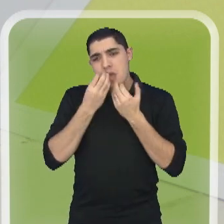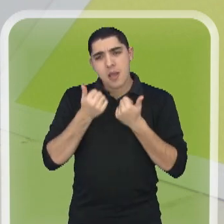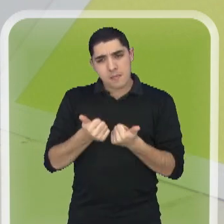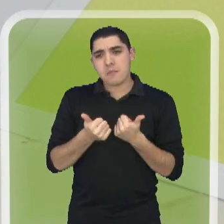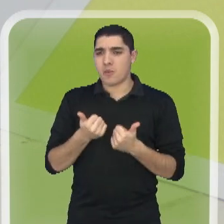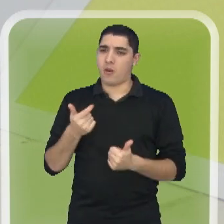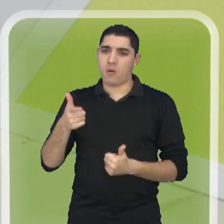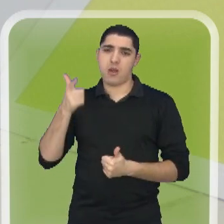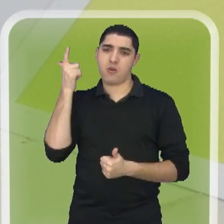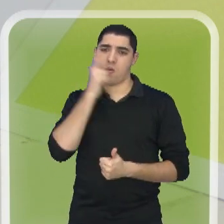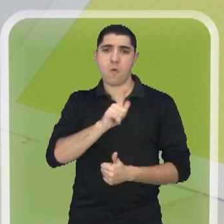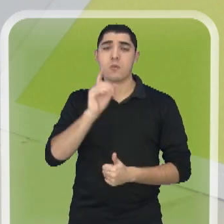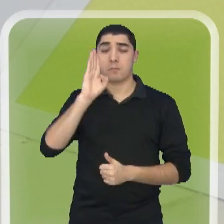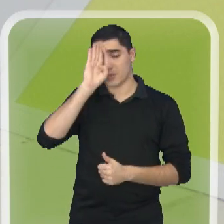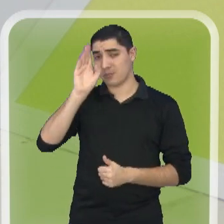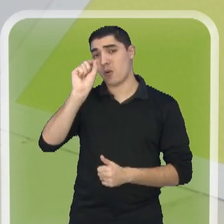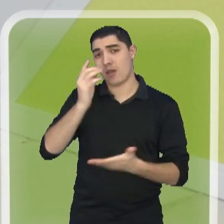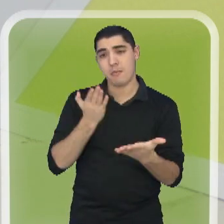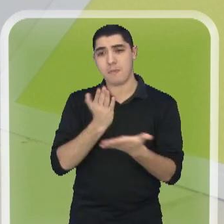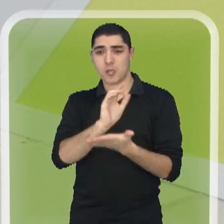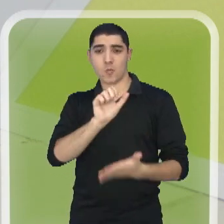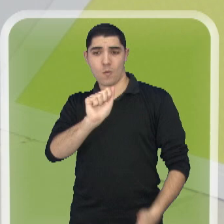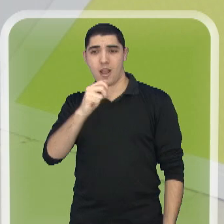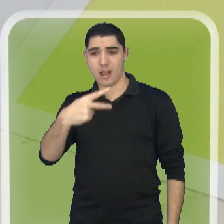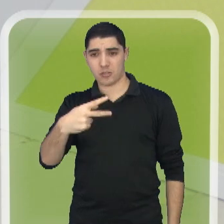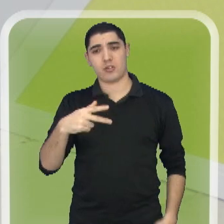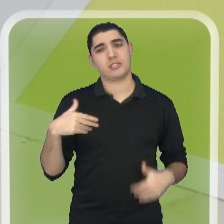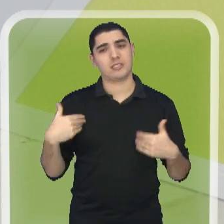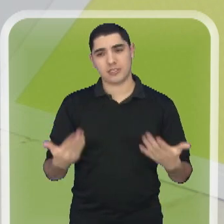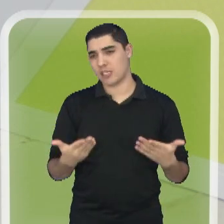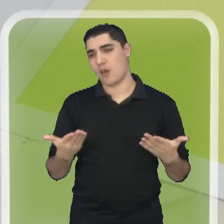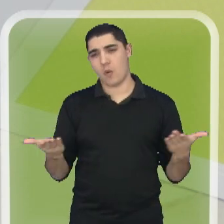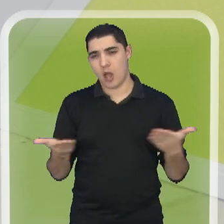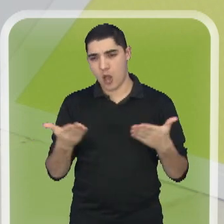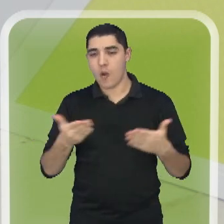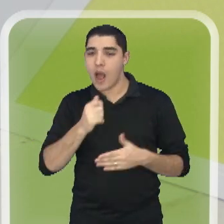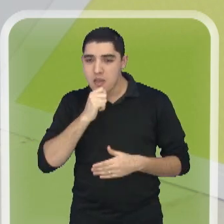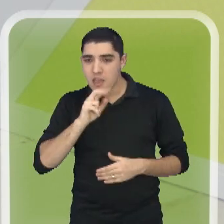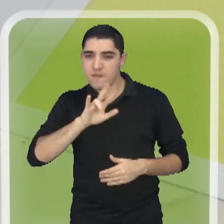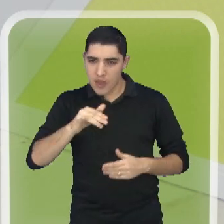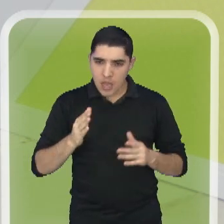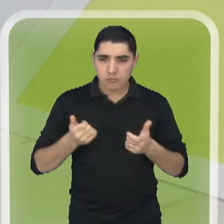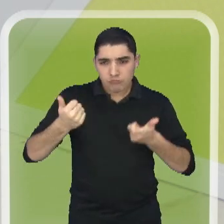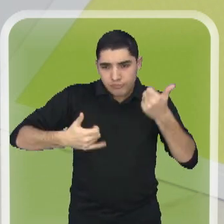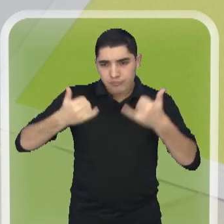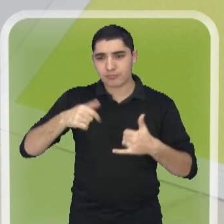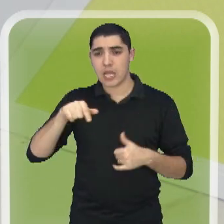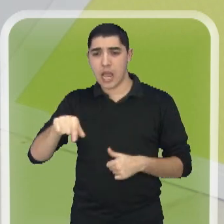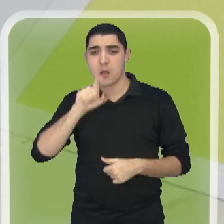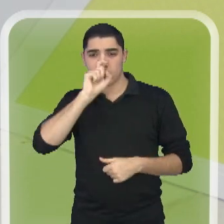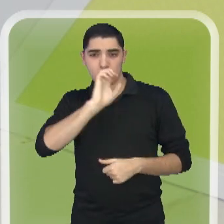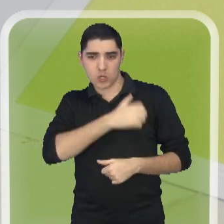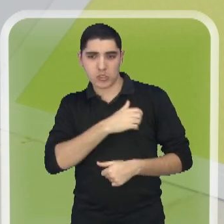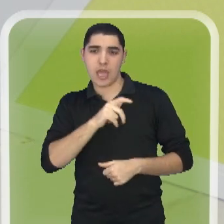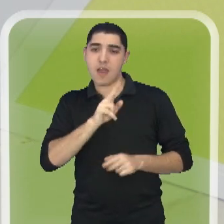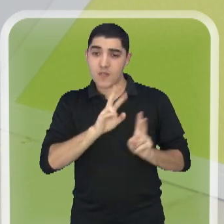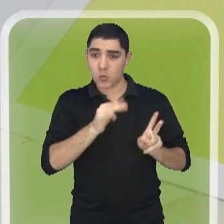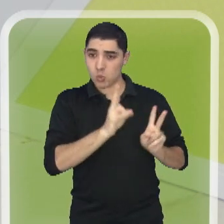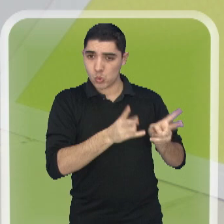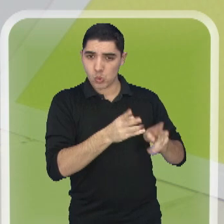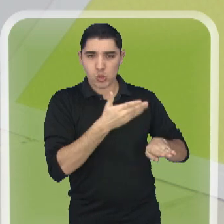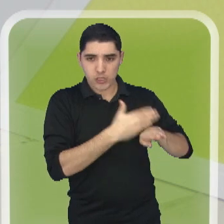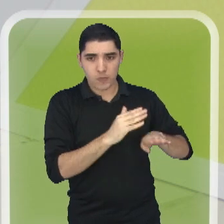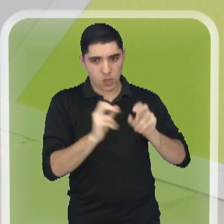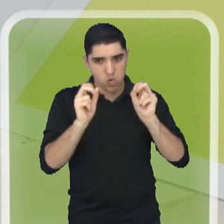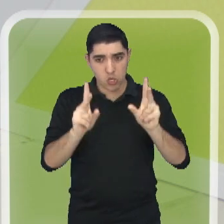foi conquistado, que é o acesso. E a gente vai falar muito mais aí durante a semana sobre o São José, preparativo para a Copa Paulista e tudo mais,